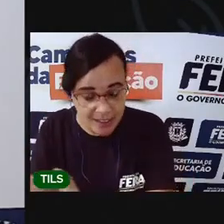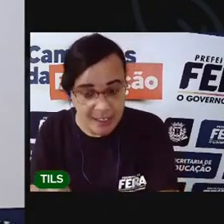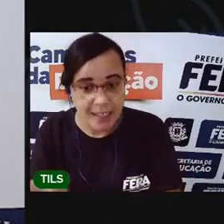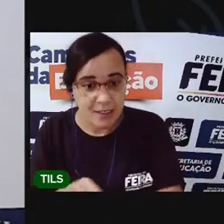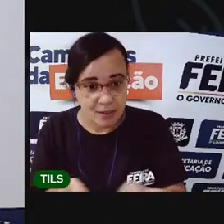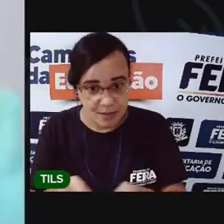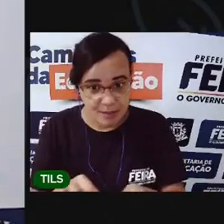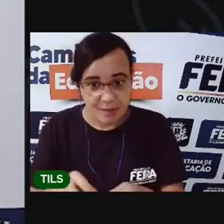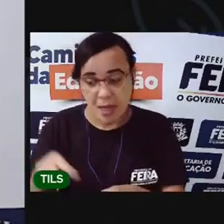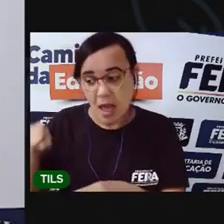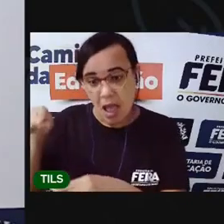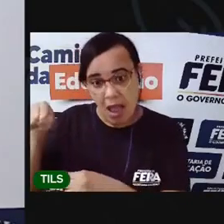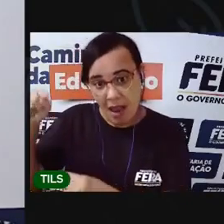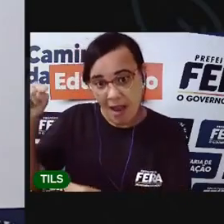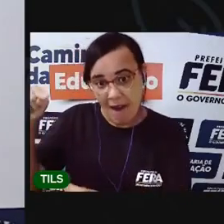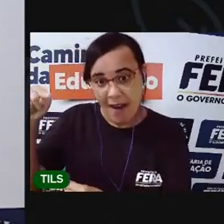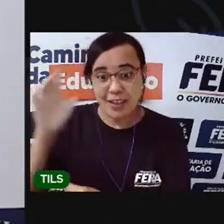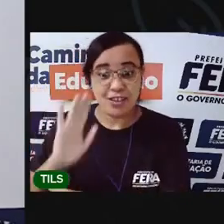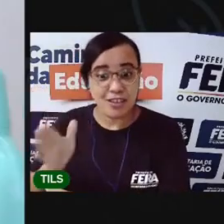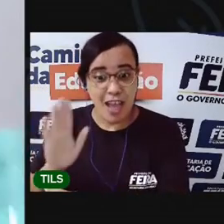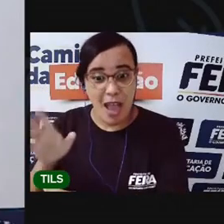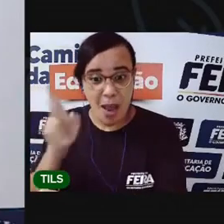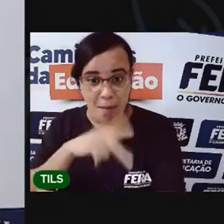Eu já estou com a minha garrafinha aqui.